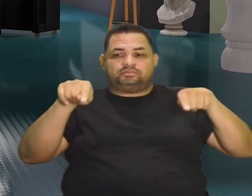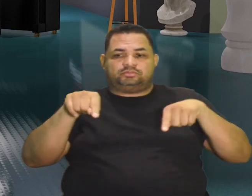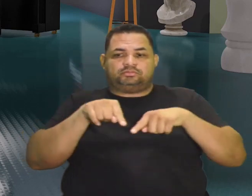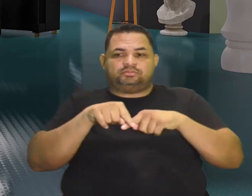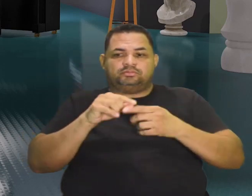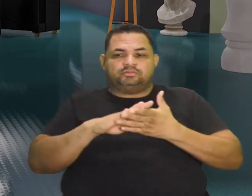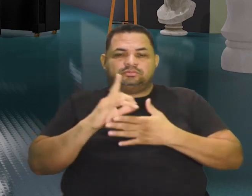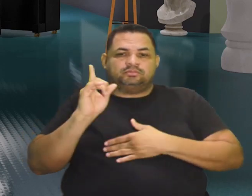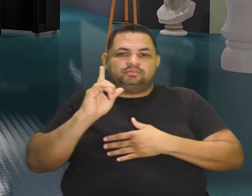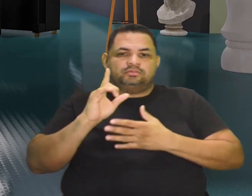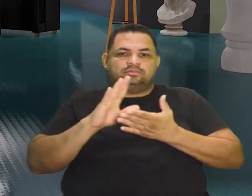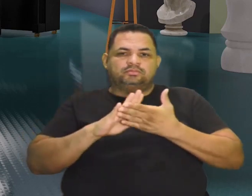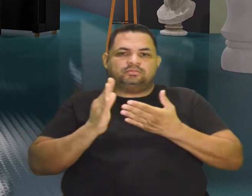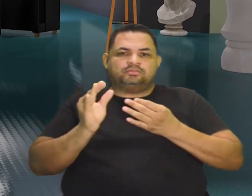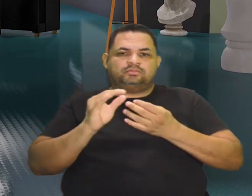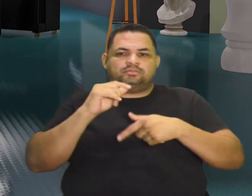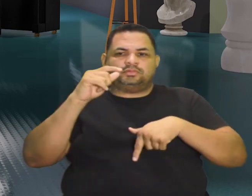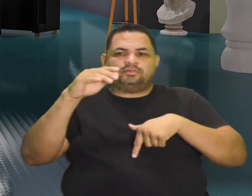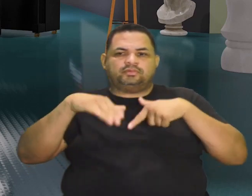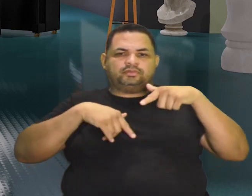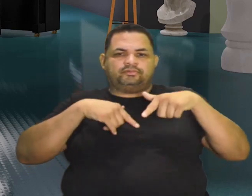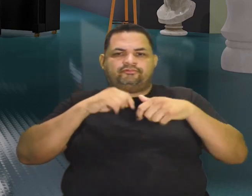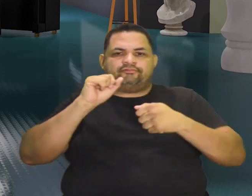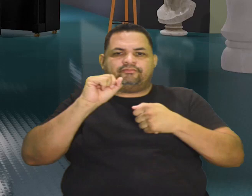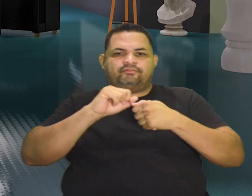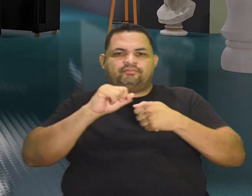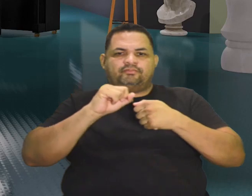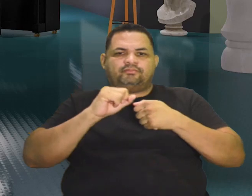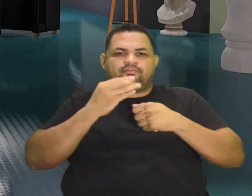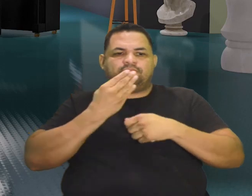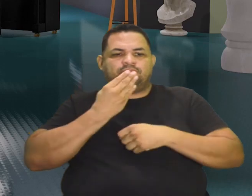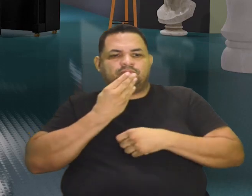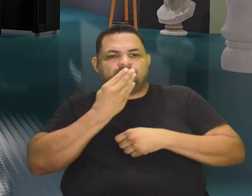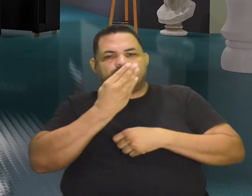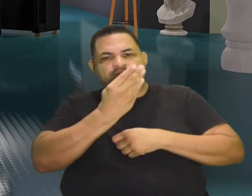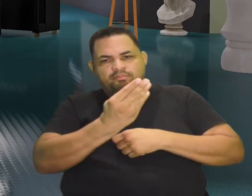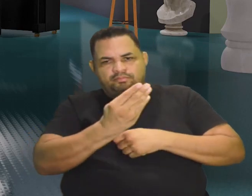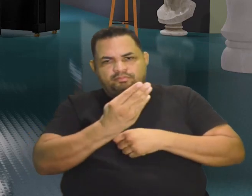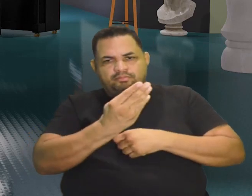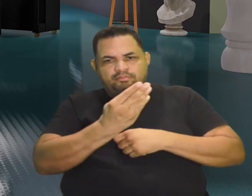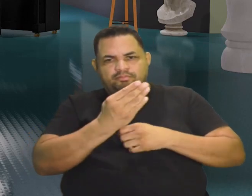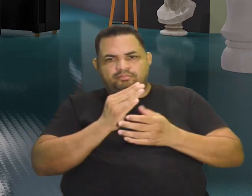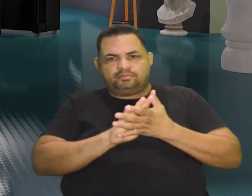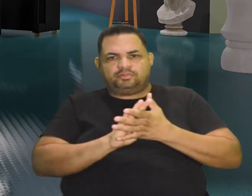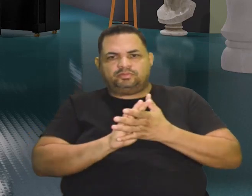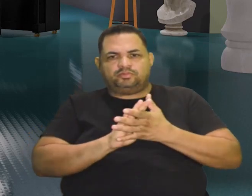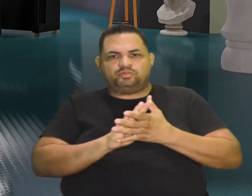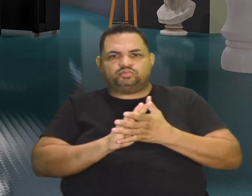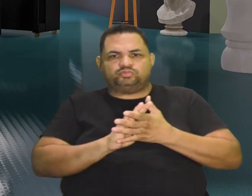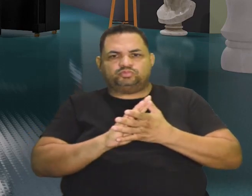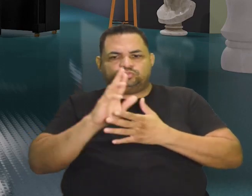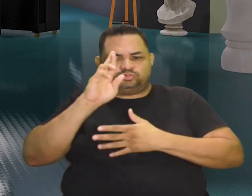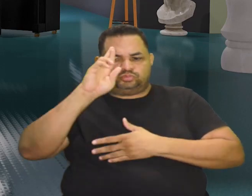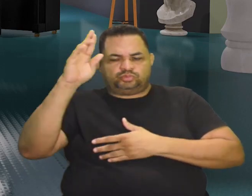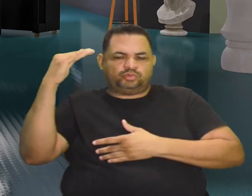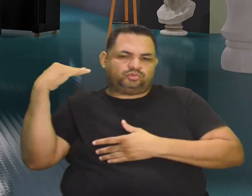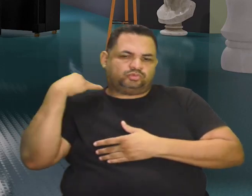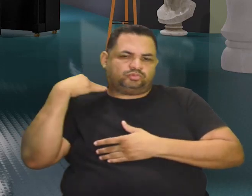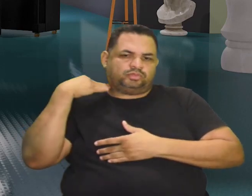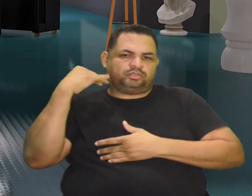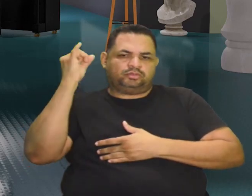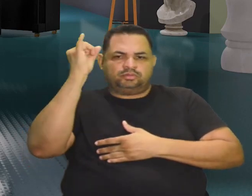essa obra foi produzida a pedido, né, de um banqueiro italiano